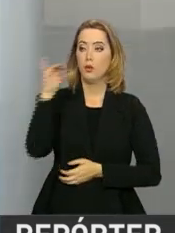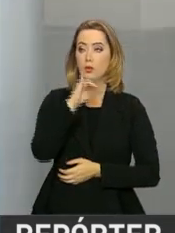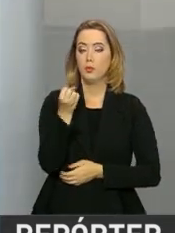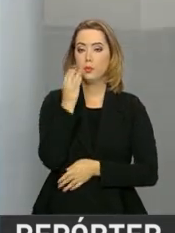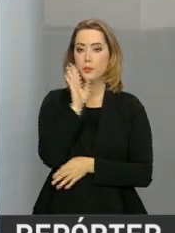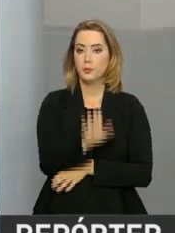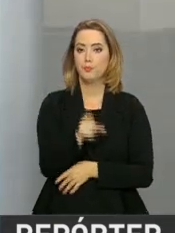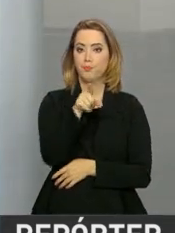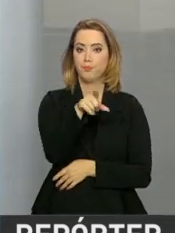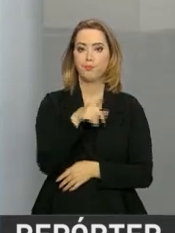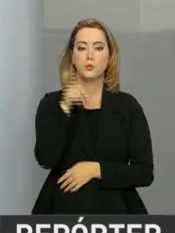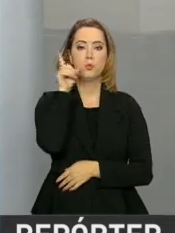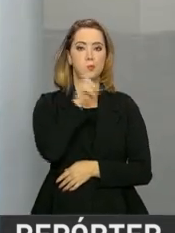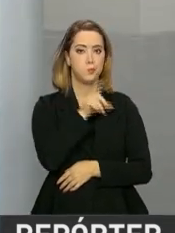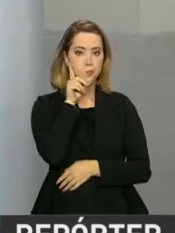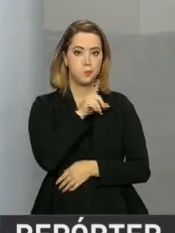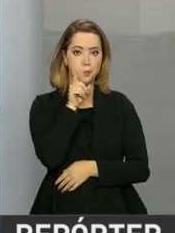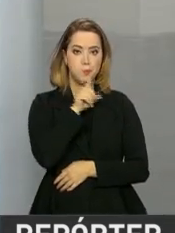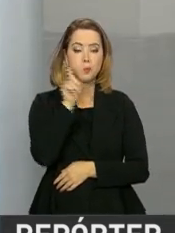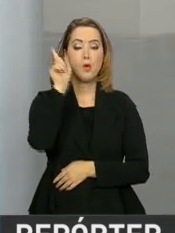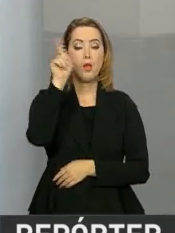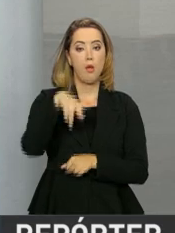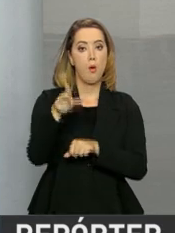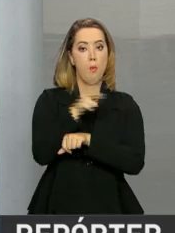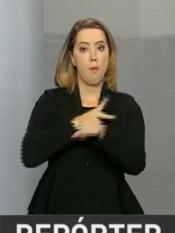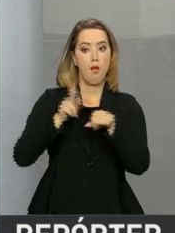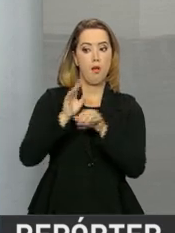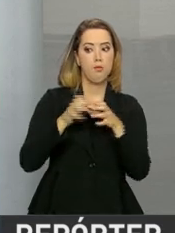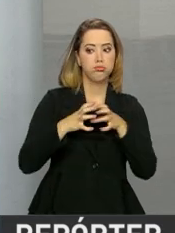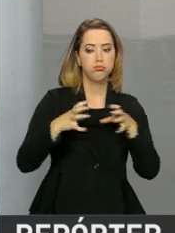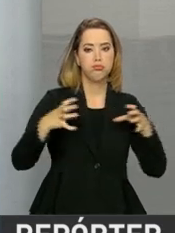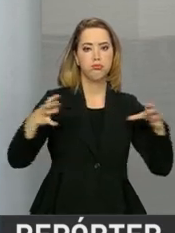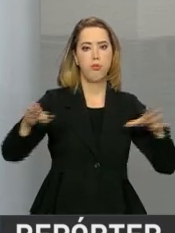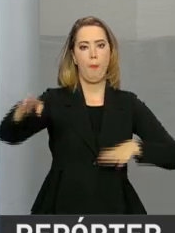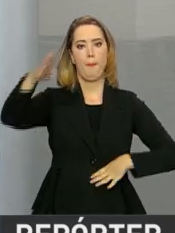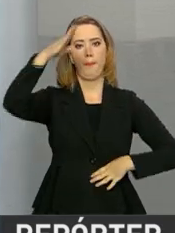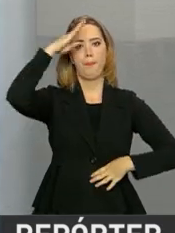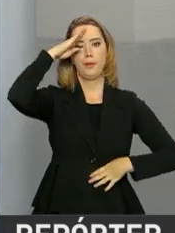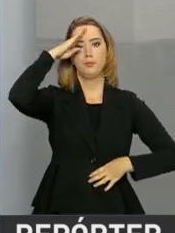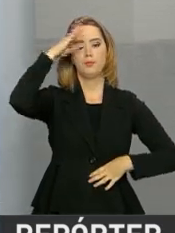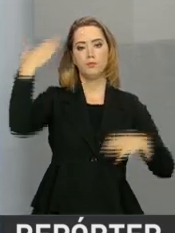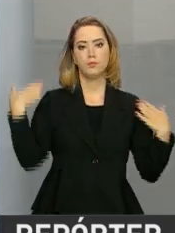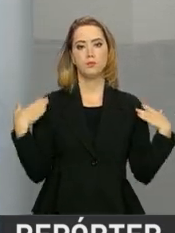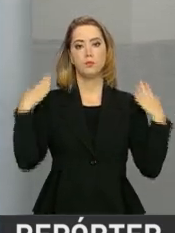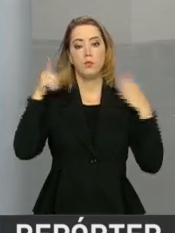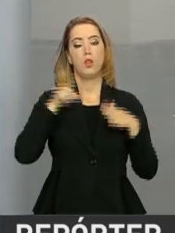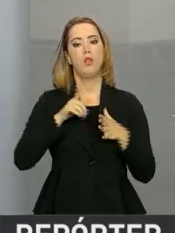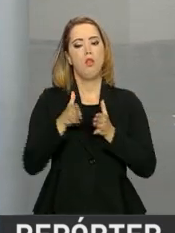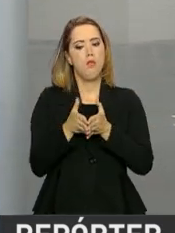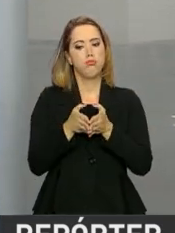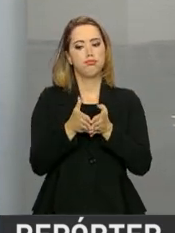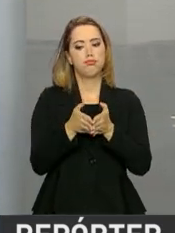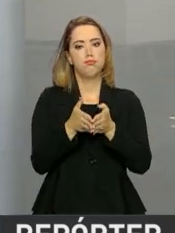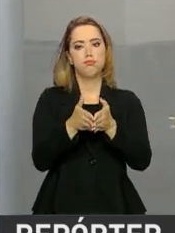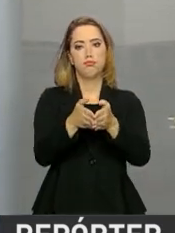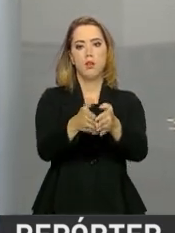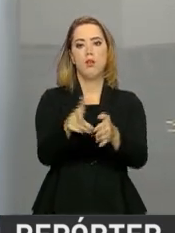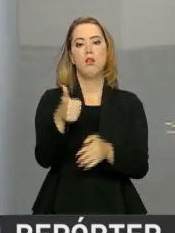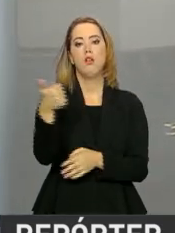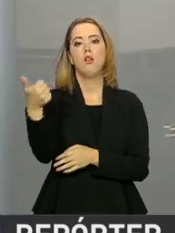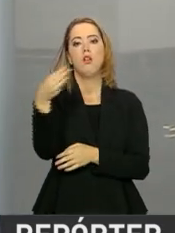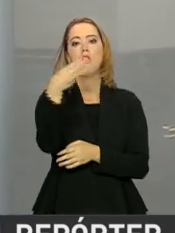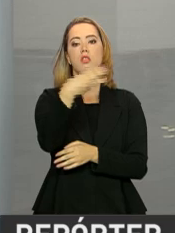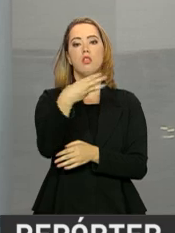Luiz. Os Estados Unidos são a maior potência militar do mundo. Os norte-americanos têm em sua frota naval, por exemplo,